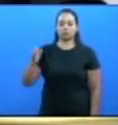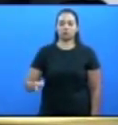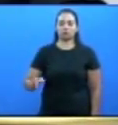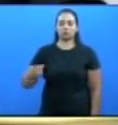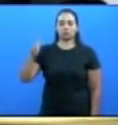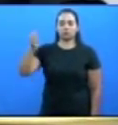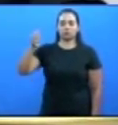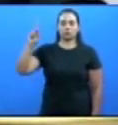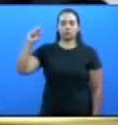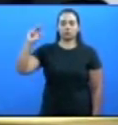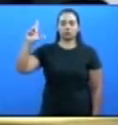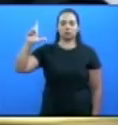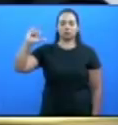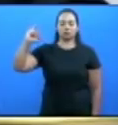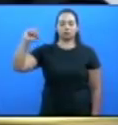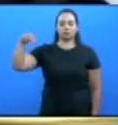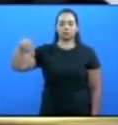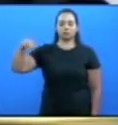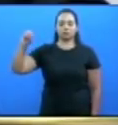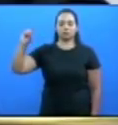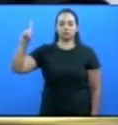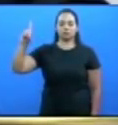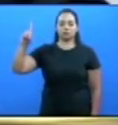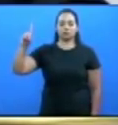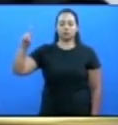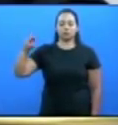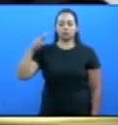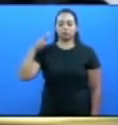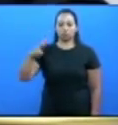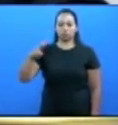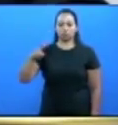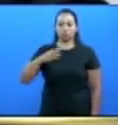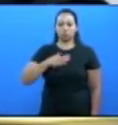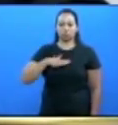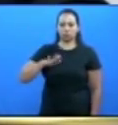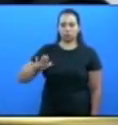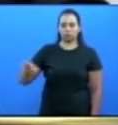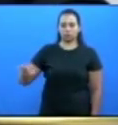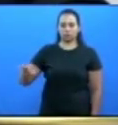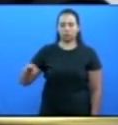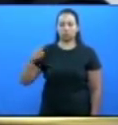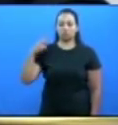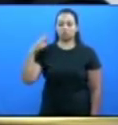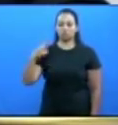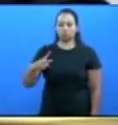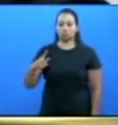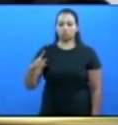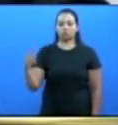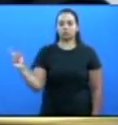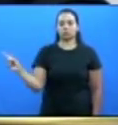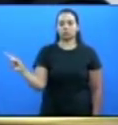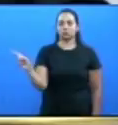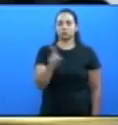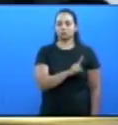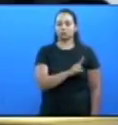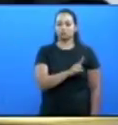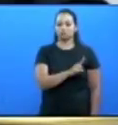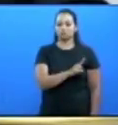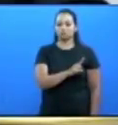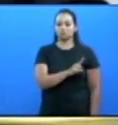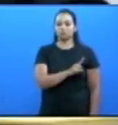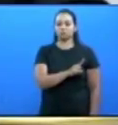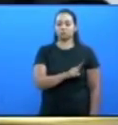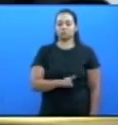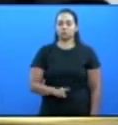Araújo. Não. 2 abstenções, 2 não,